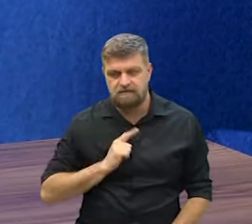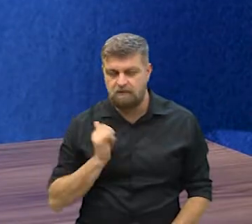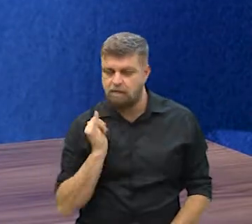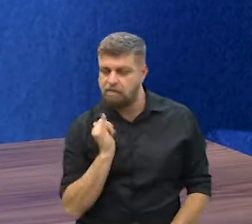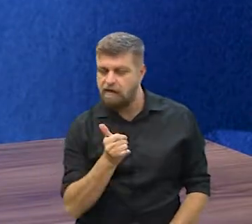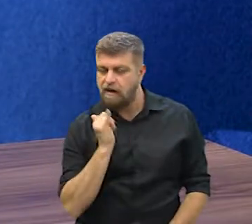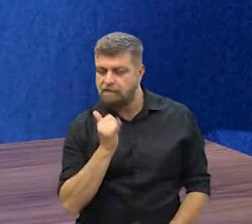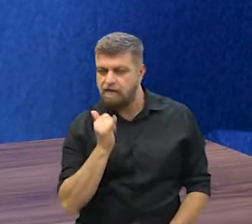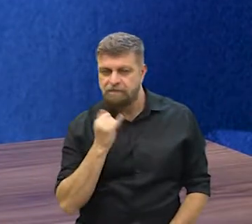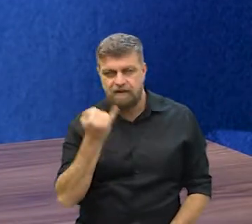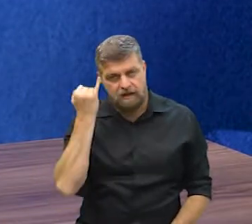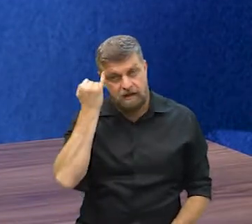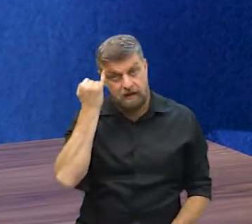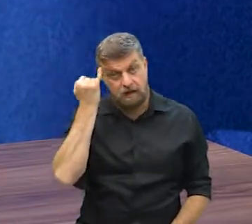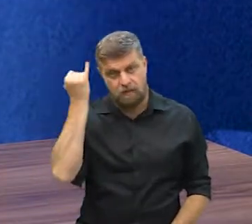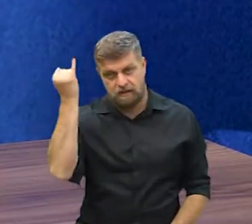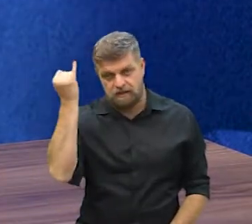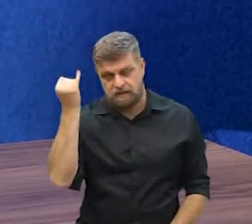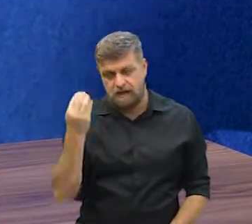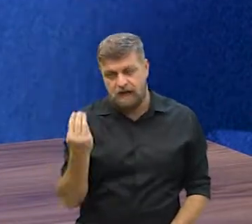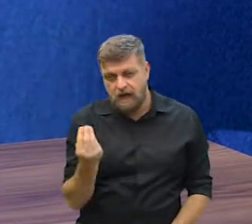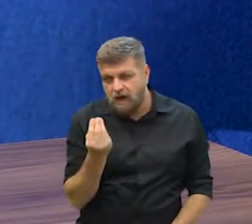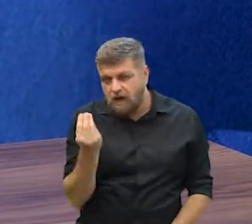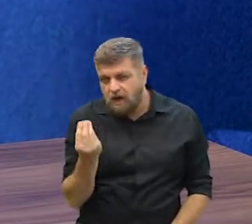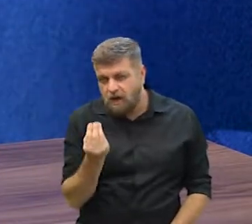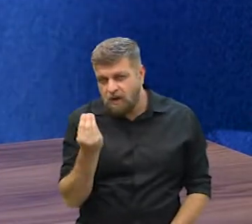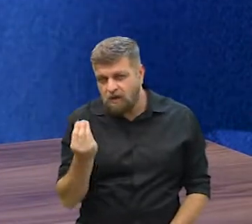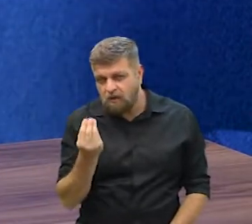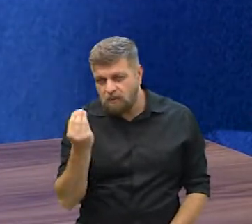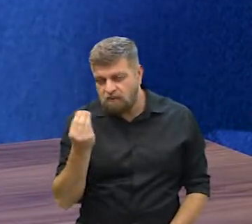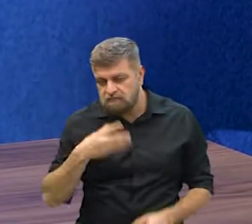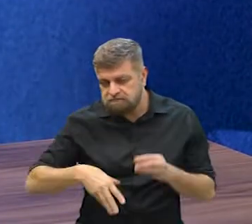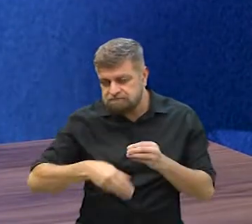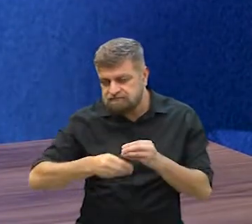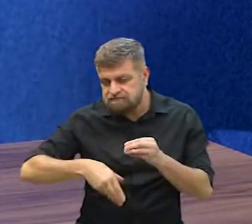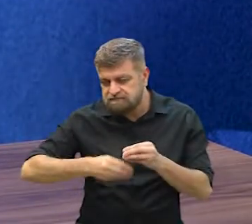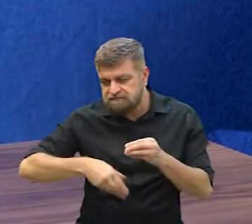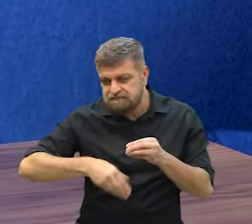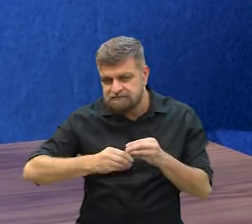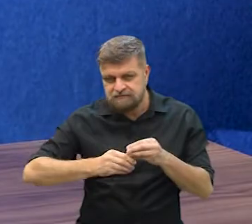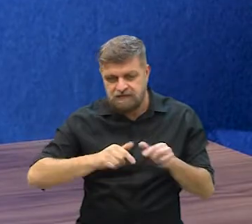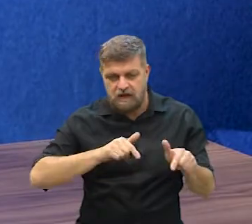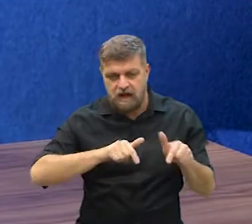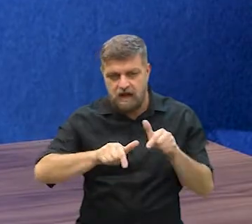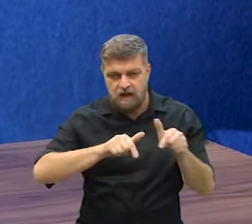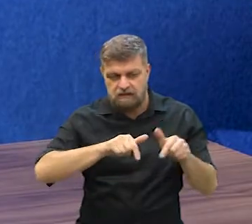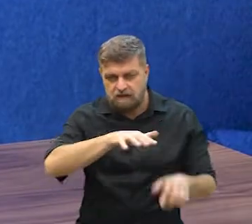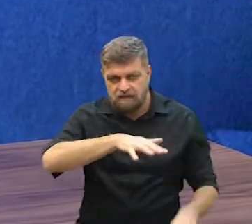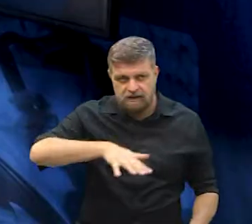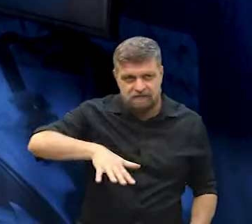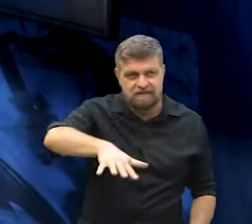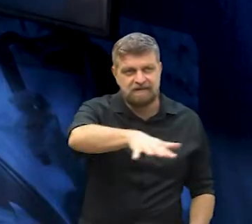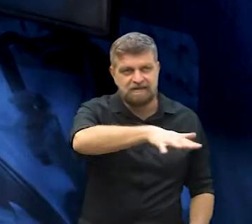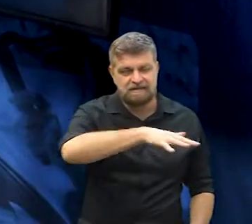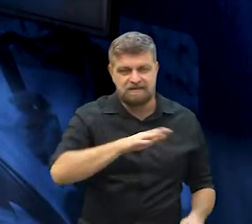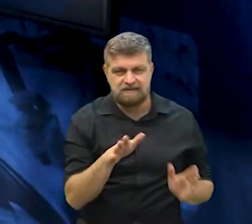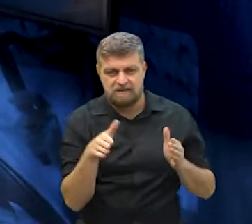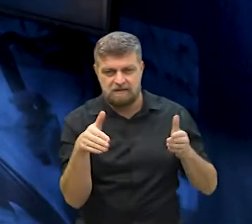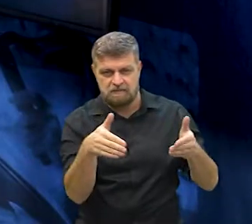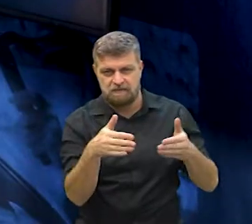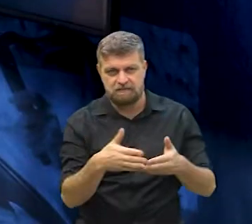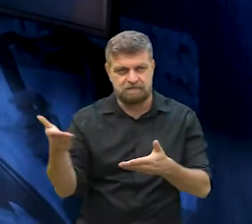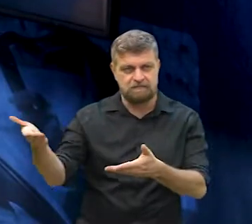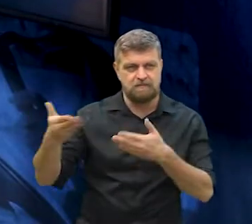vão contar qual é essa ideia e como ela agrega valor ao trabalho desse setor. Guilherme,